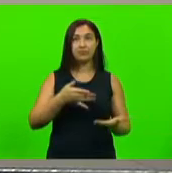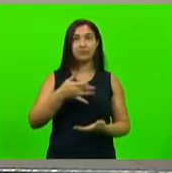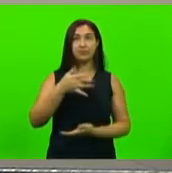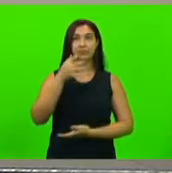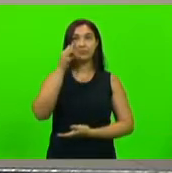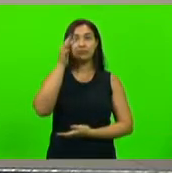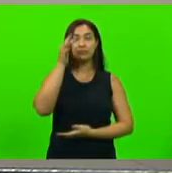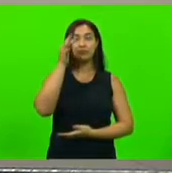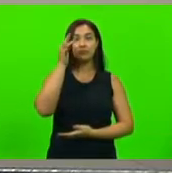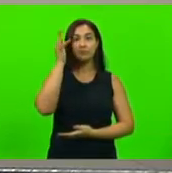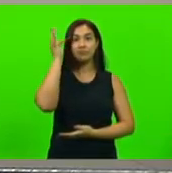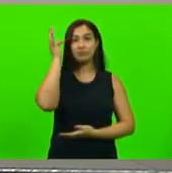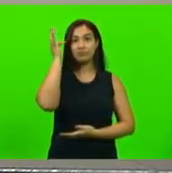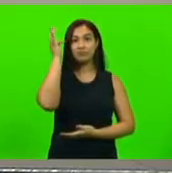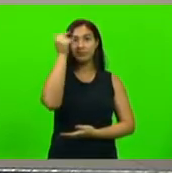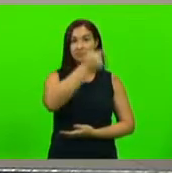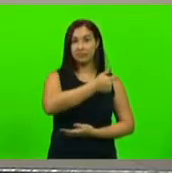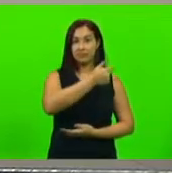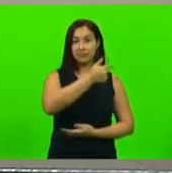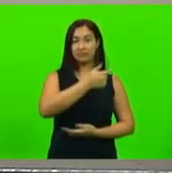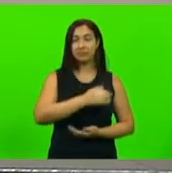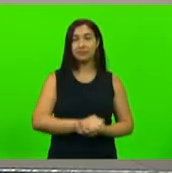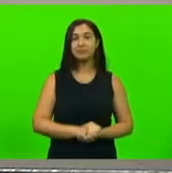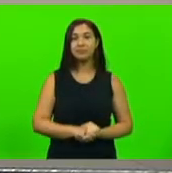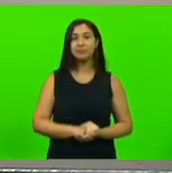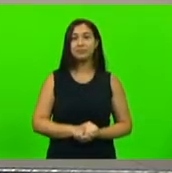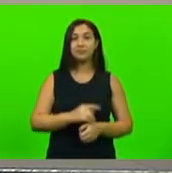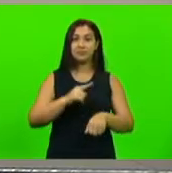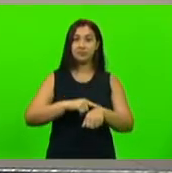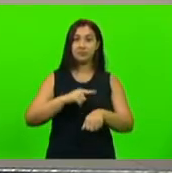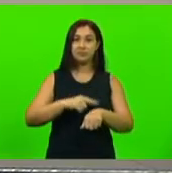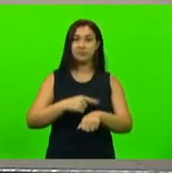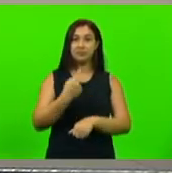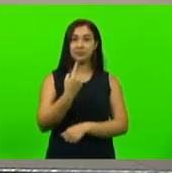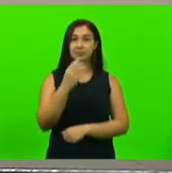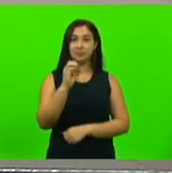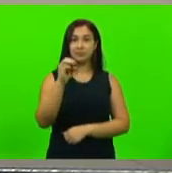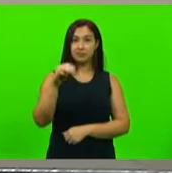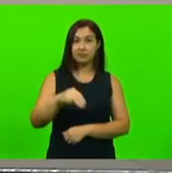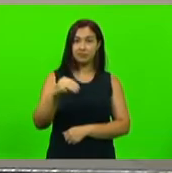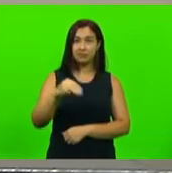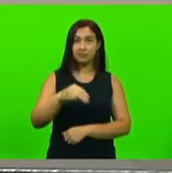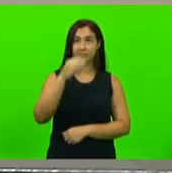Fabiano, Vossa Excelência tem a palavra por até 10 minutos.